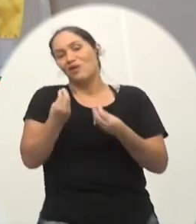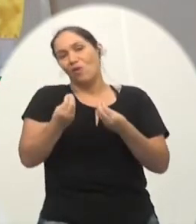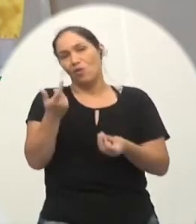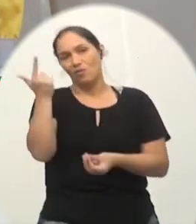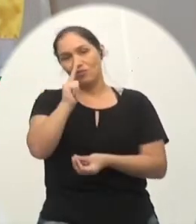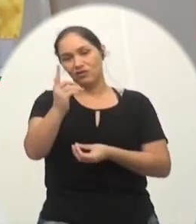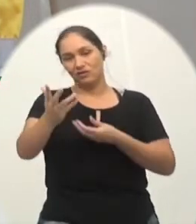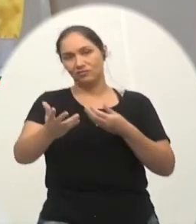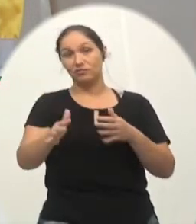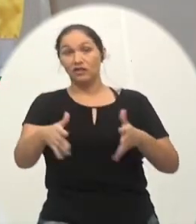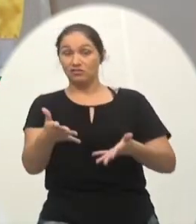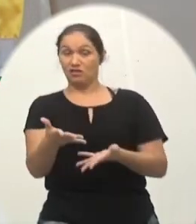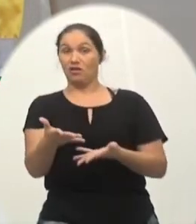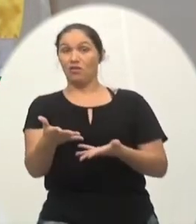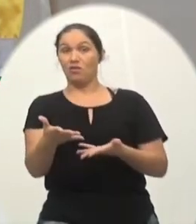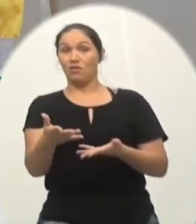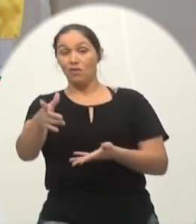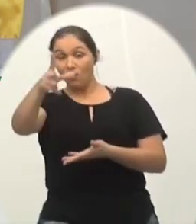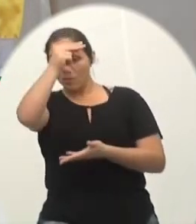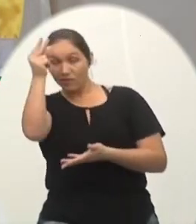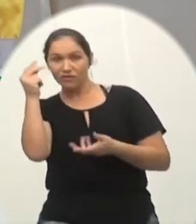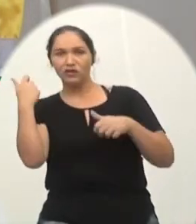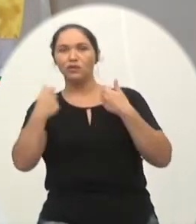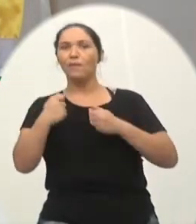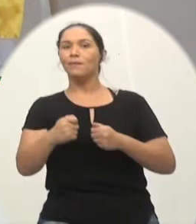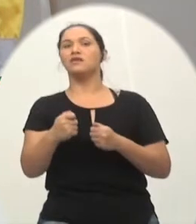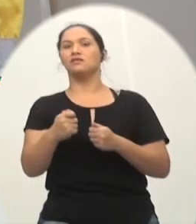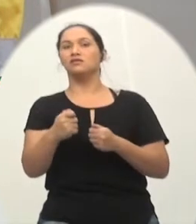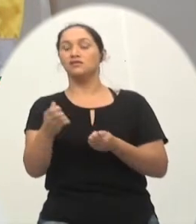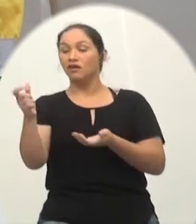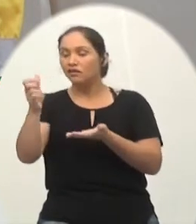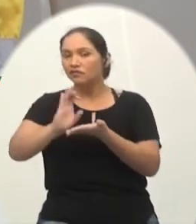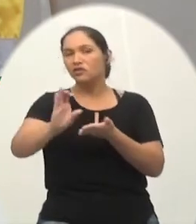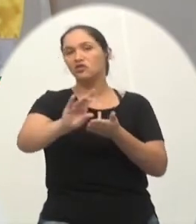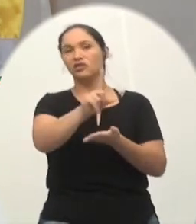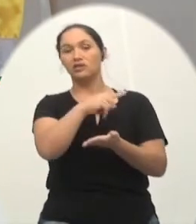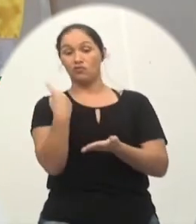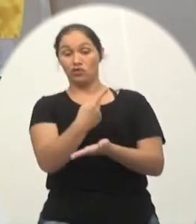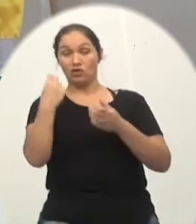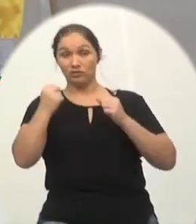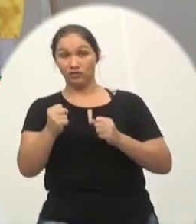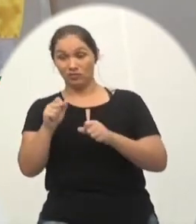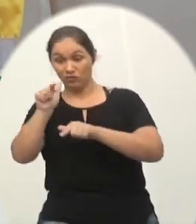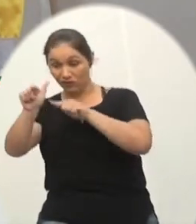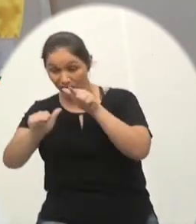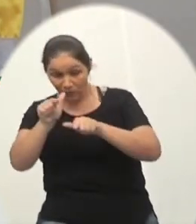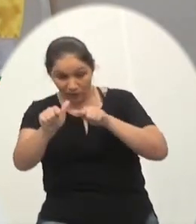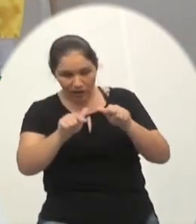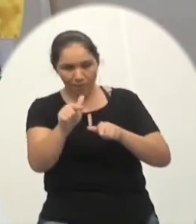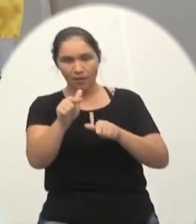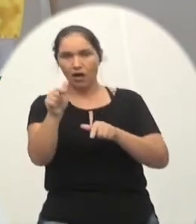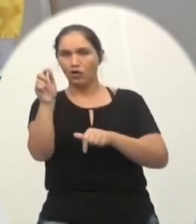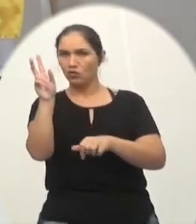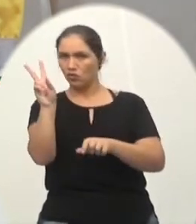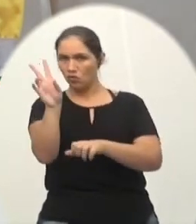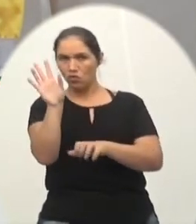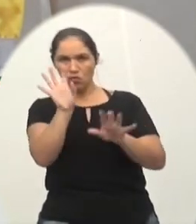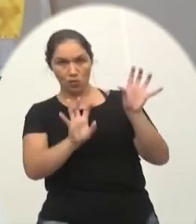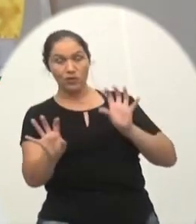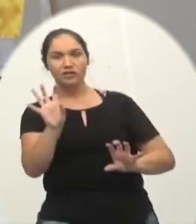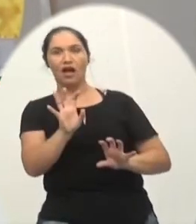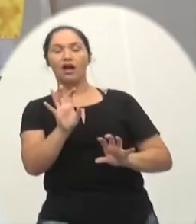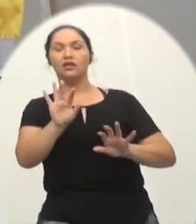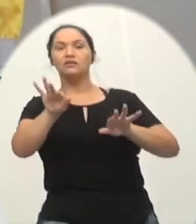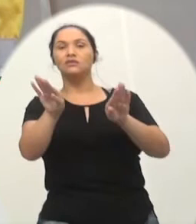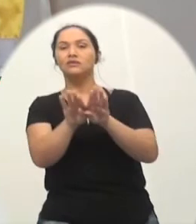E é dinheiro novo. Então, por que a gente não faz um trabalho com muita cautela, fazer um levantamento para que não haja qualquer prejuízo à casa